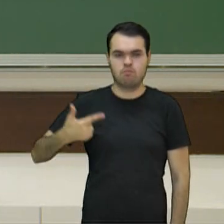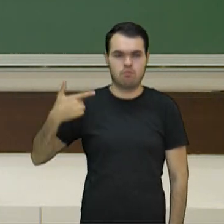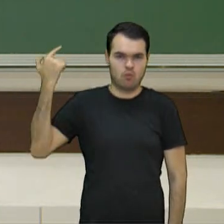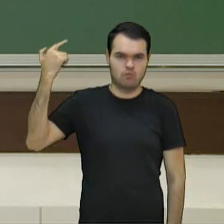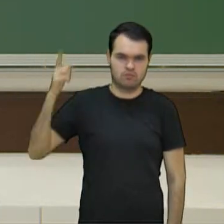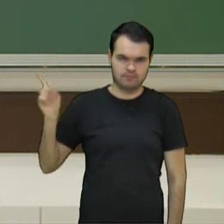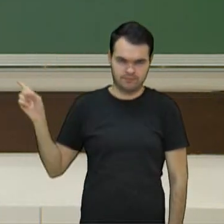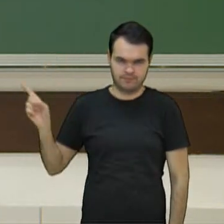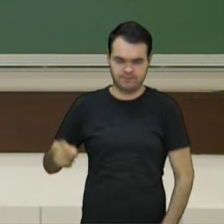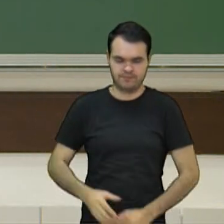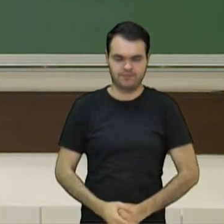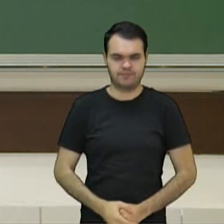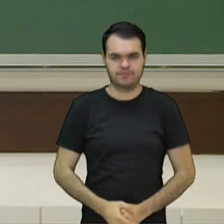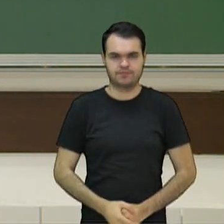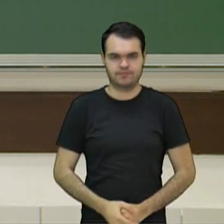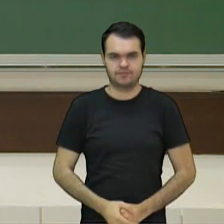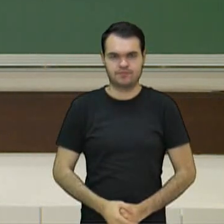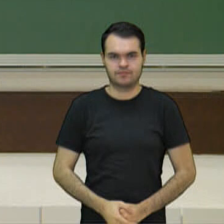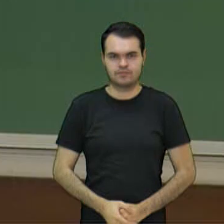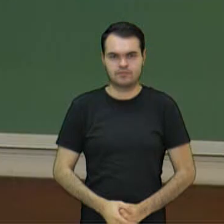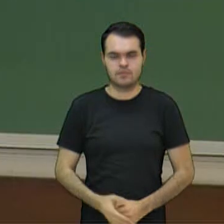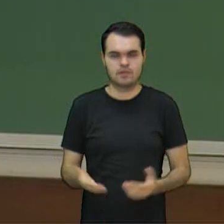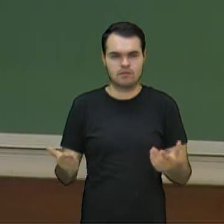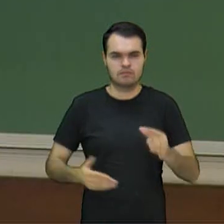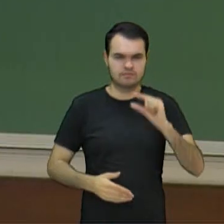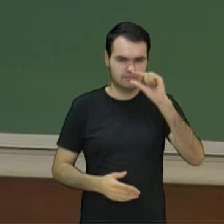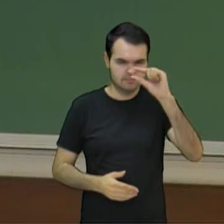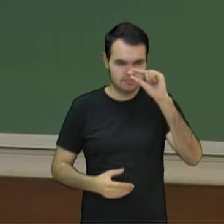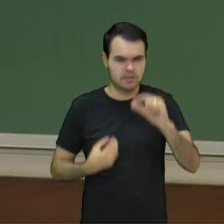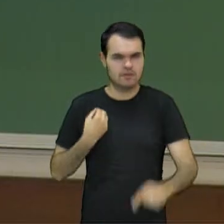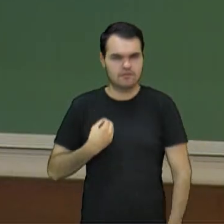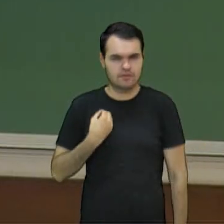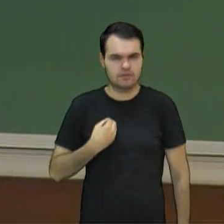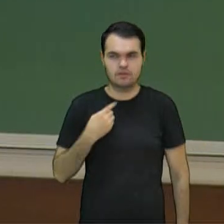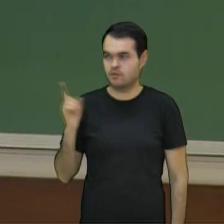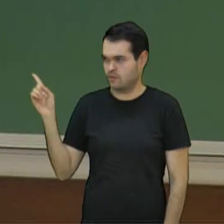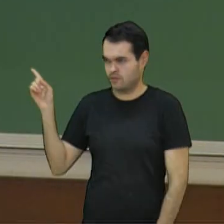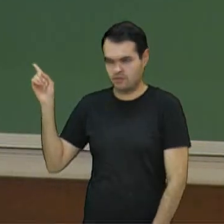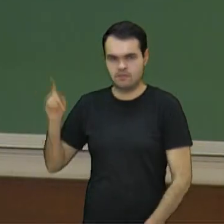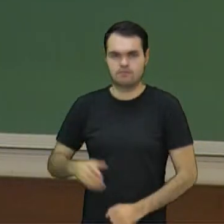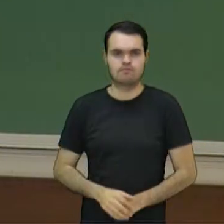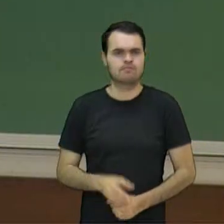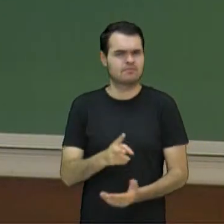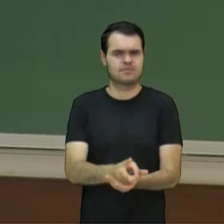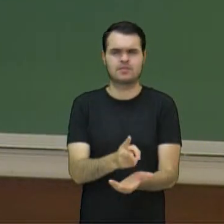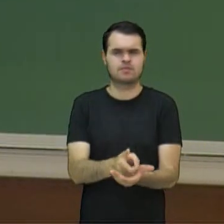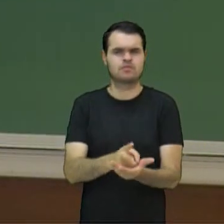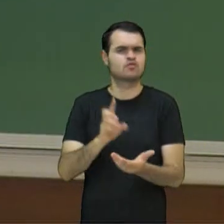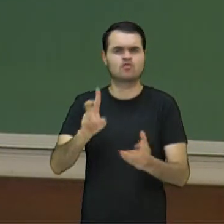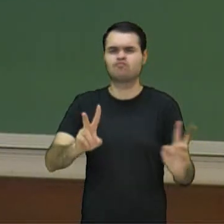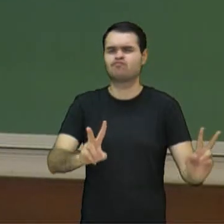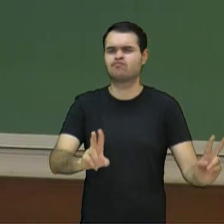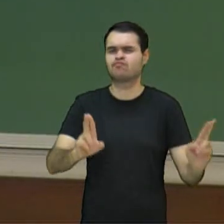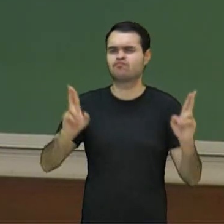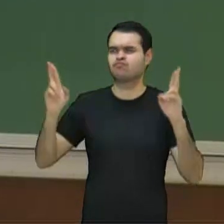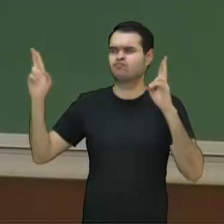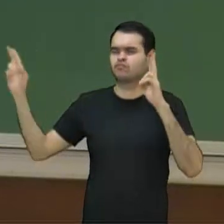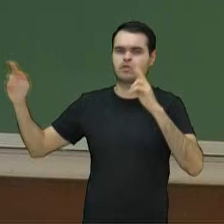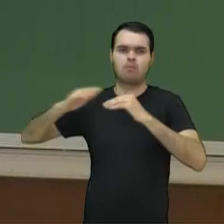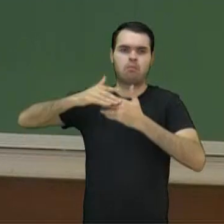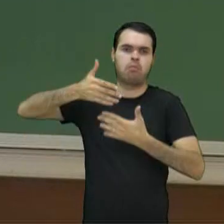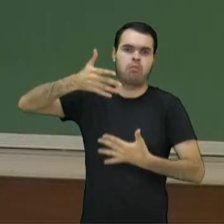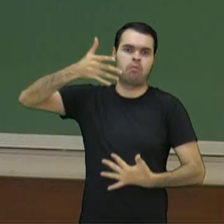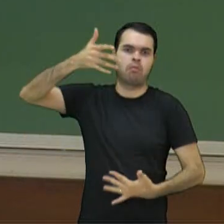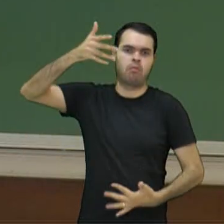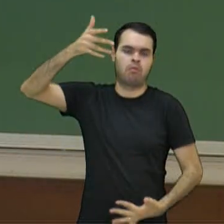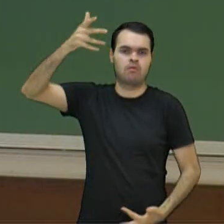vamos observar um pouquinho mais sobre a vida de John Lennon. Mesma situação, é apenas um fragmento, pessoal, da biografia.